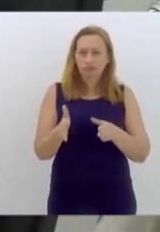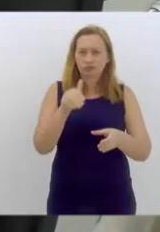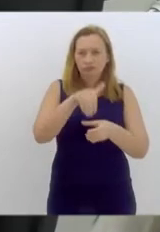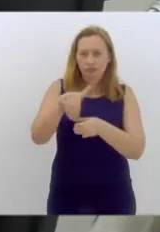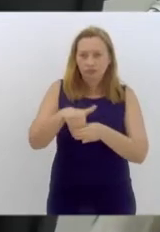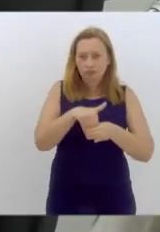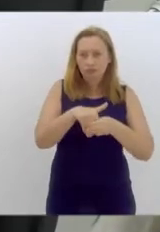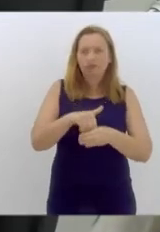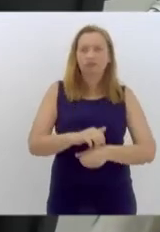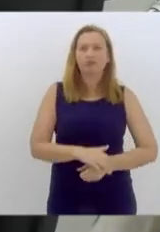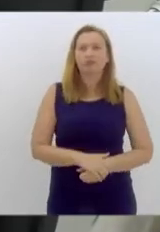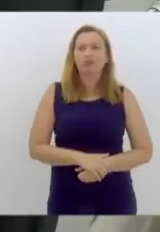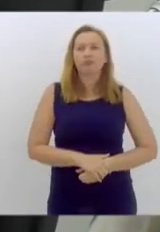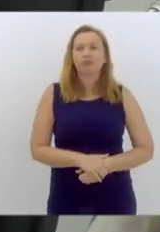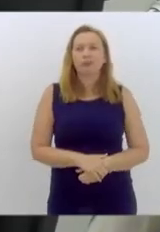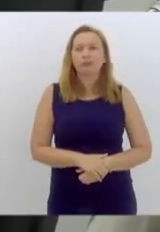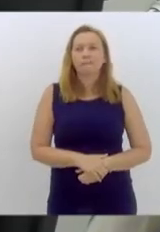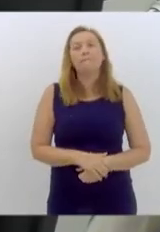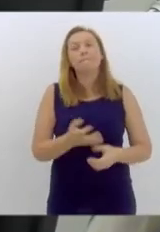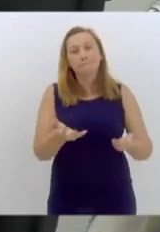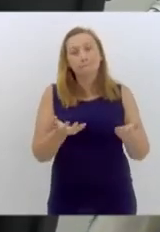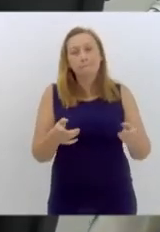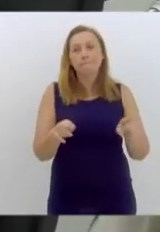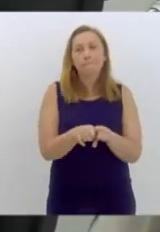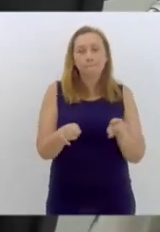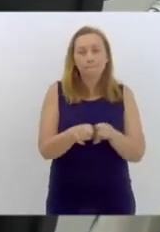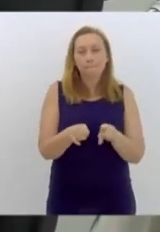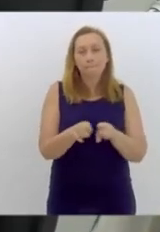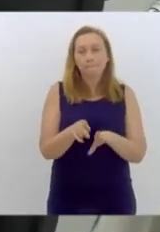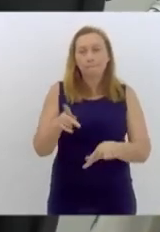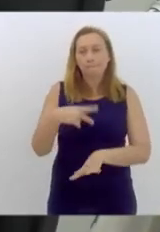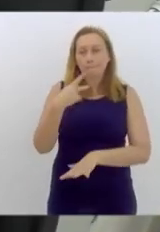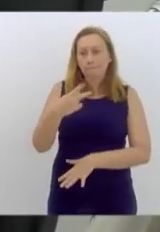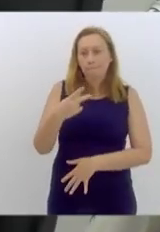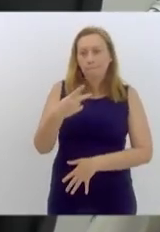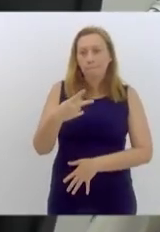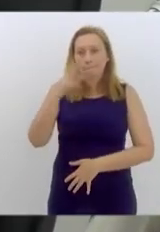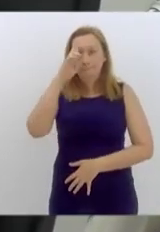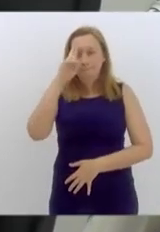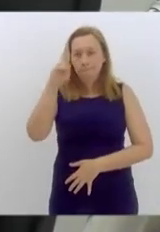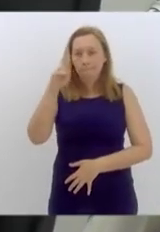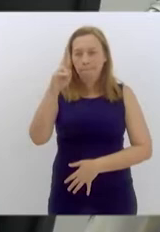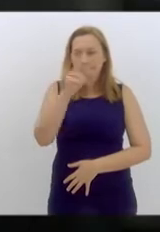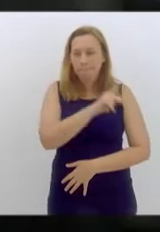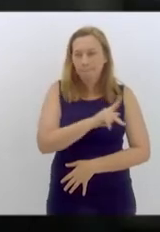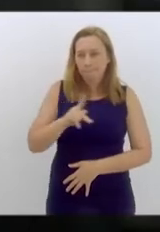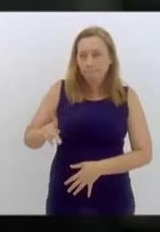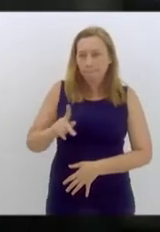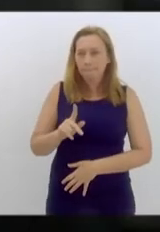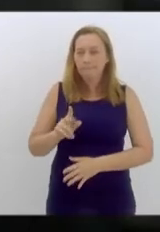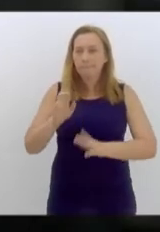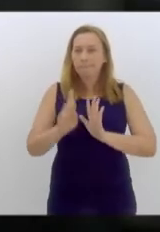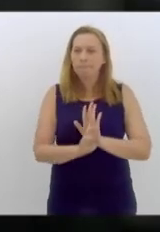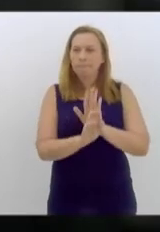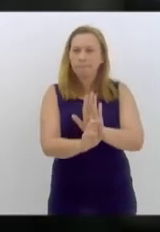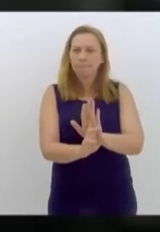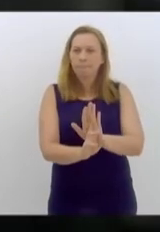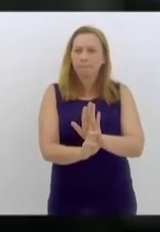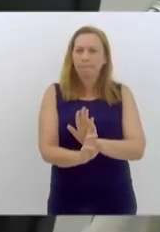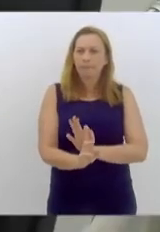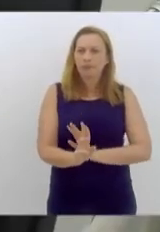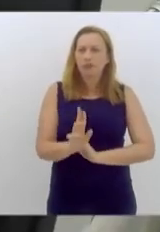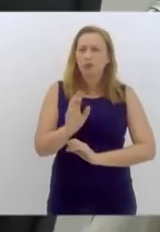eleitoral. E queria também dizer à Vossa Senhoria que o representante da Undime